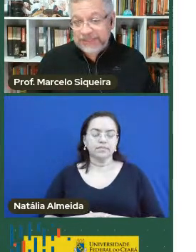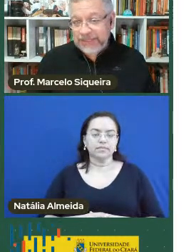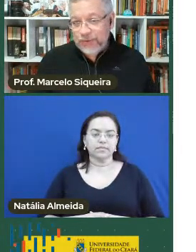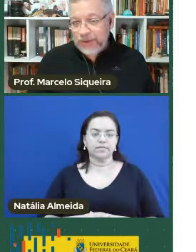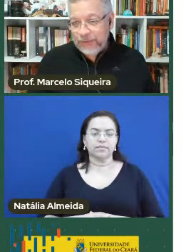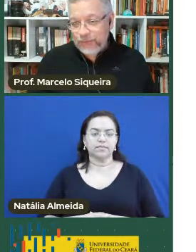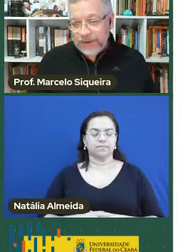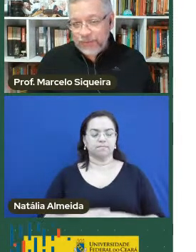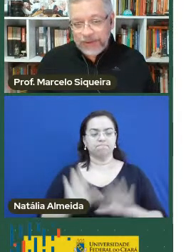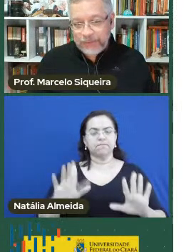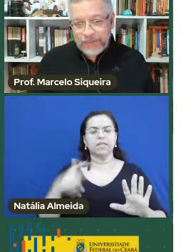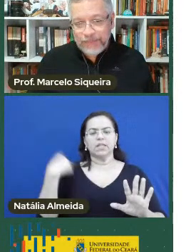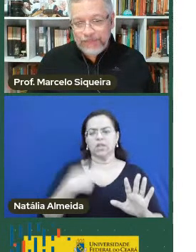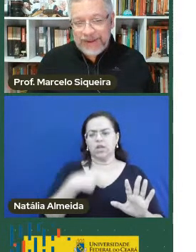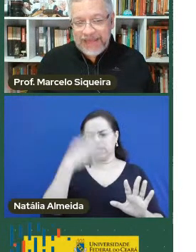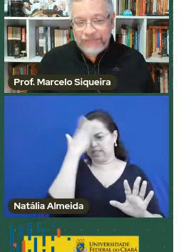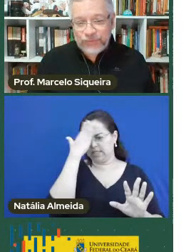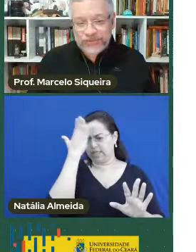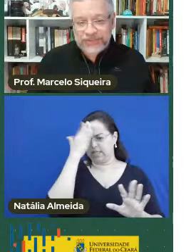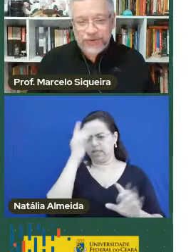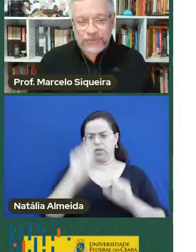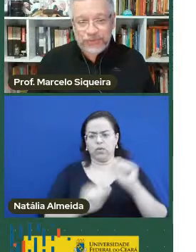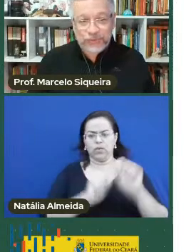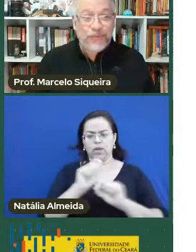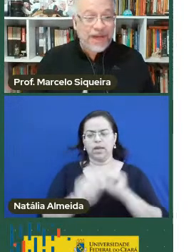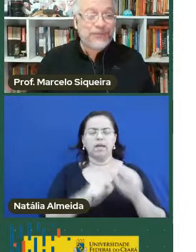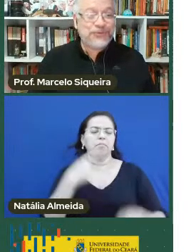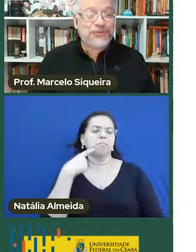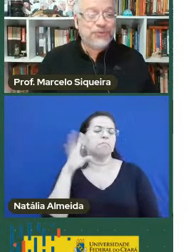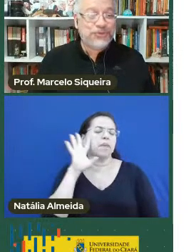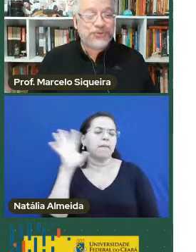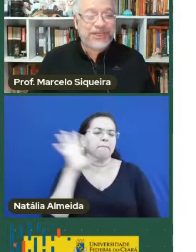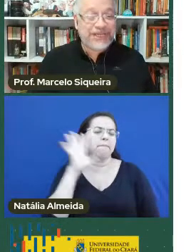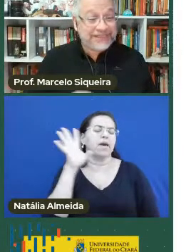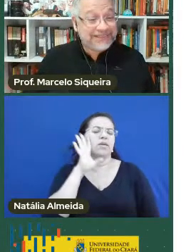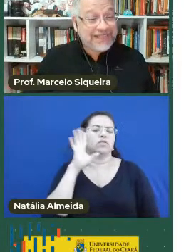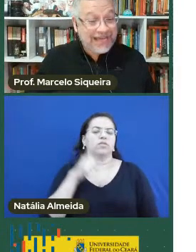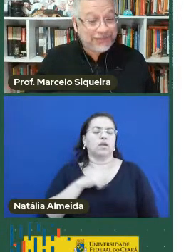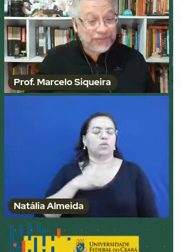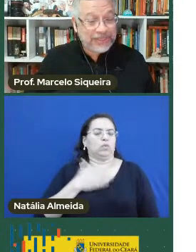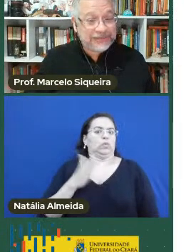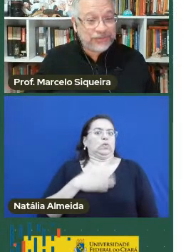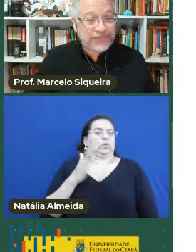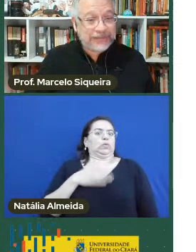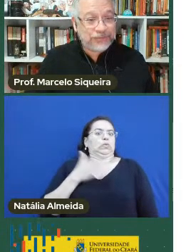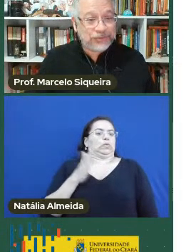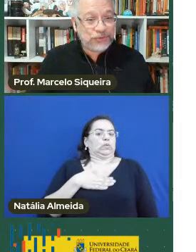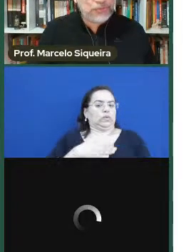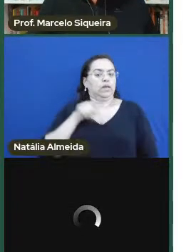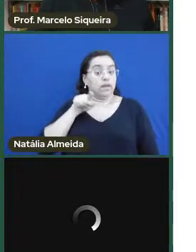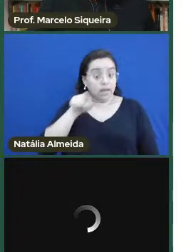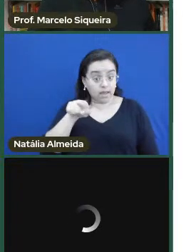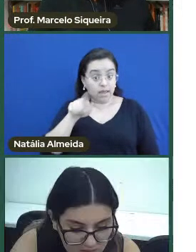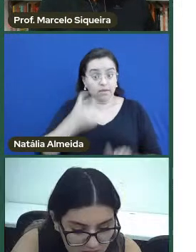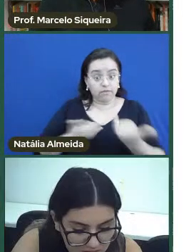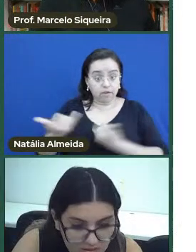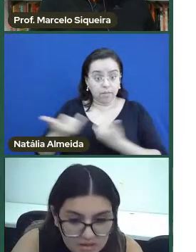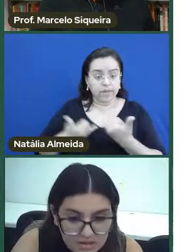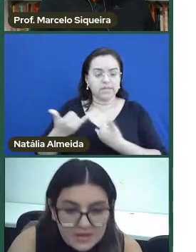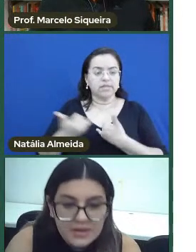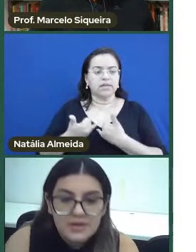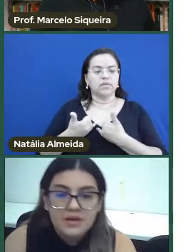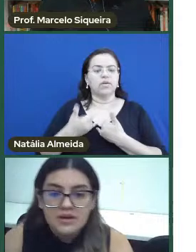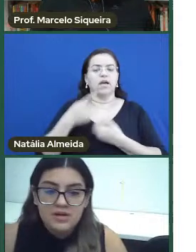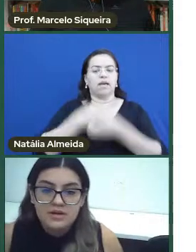Só para a gente ter uma breve noção e tomarmos um susto, né? Esse dado aí são dados de 2021, ou